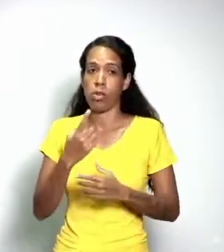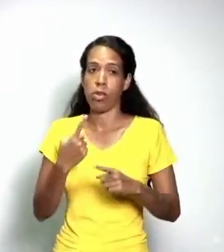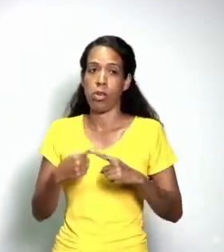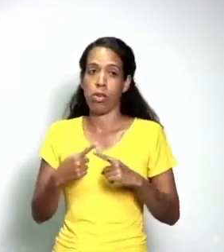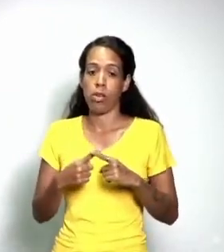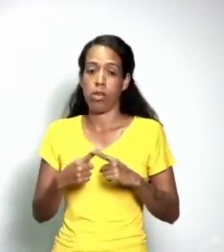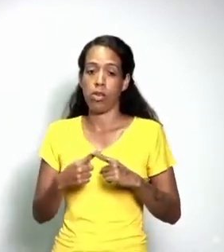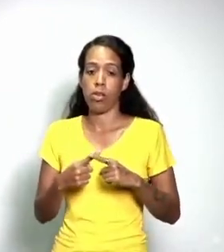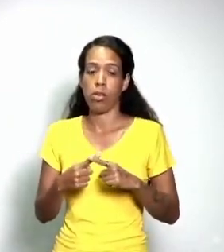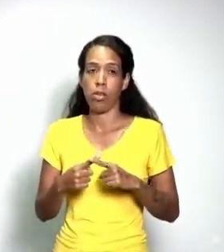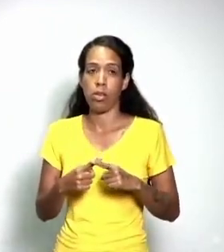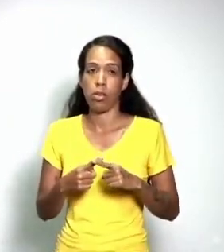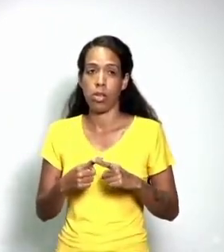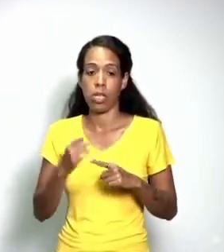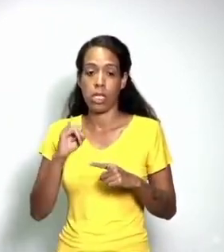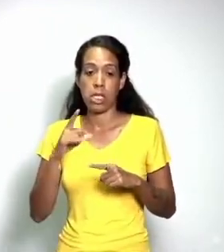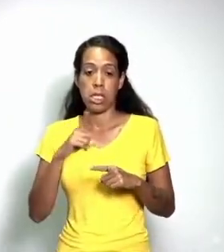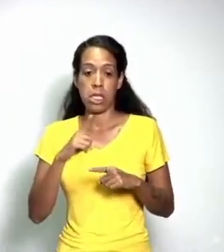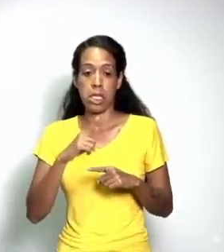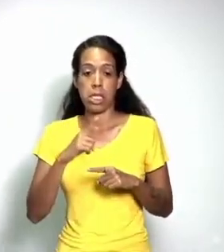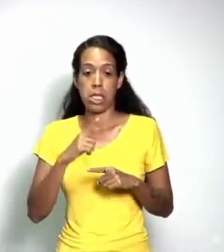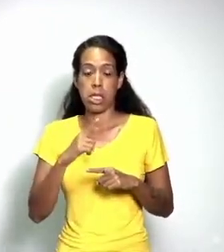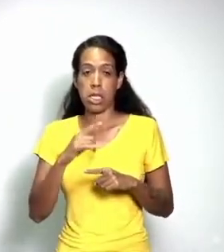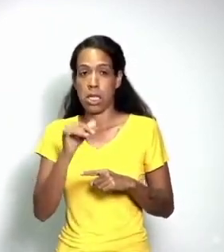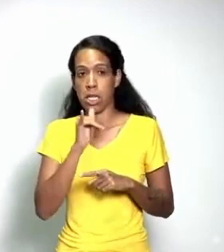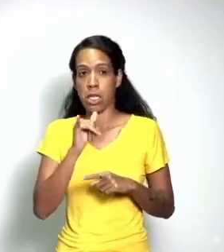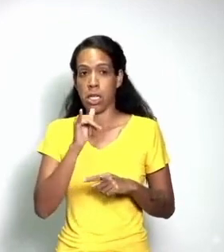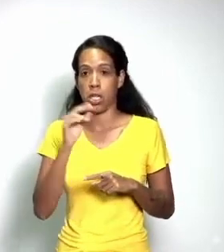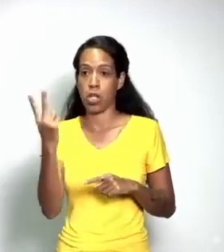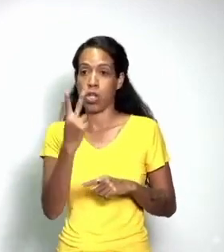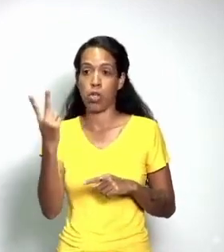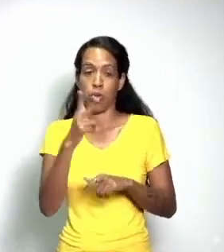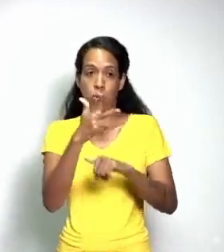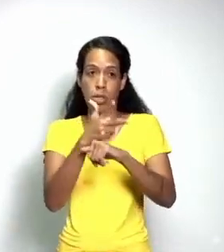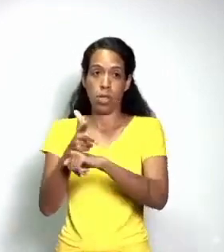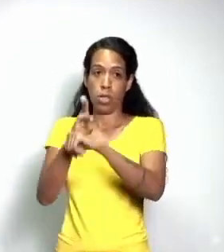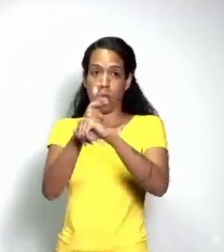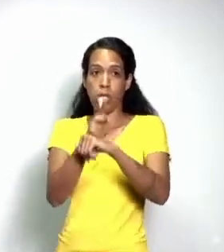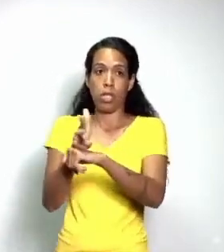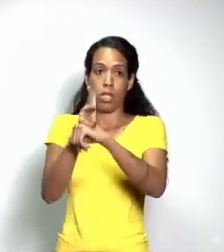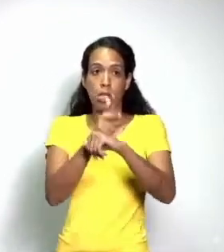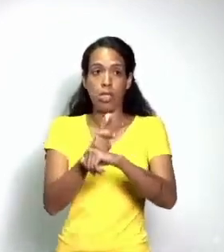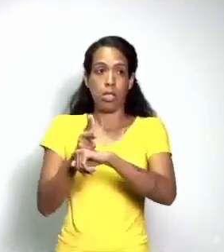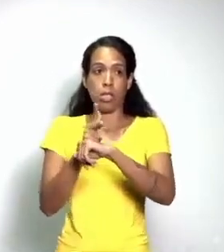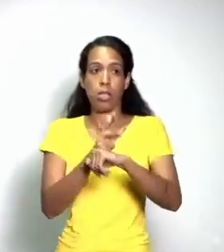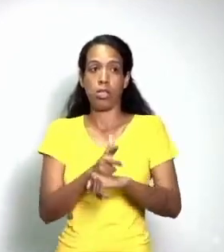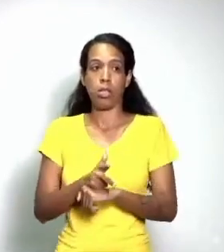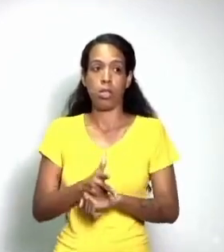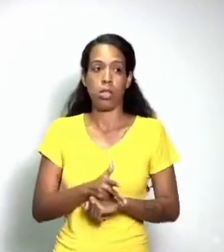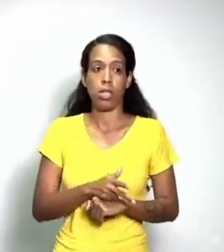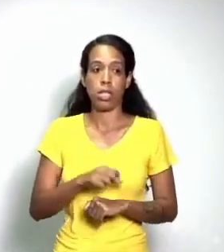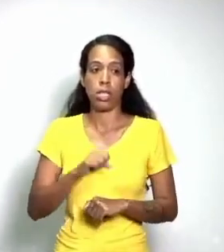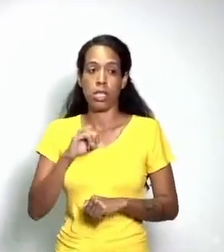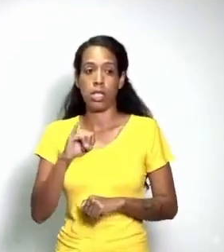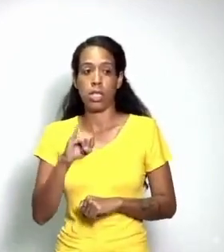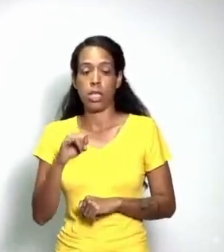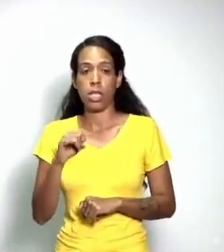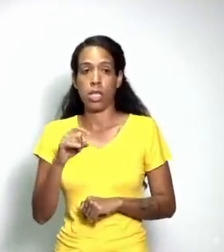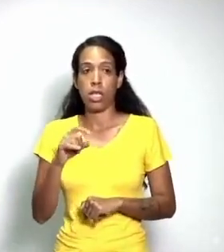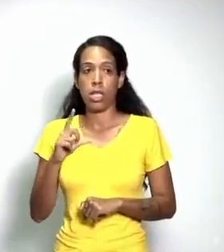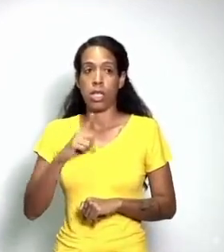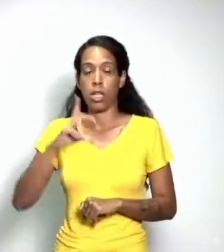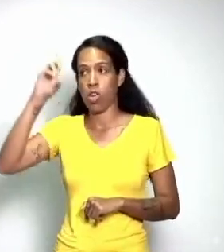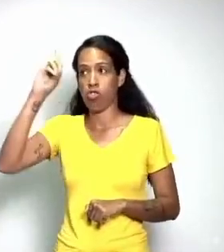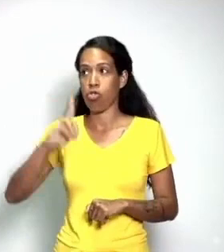Porque se você tiver, por exemplo, duas câmeras, né? Se você tiver um diretor